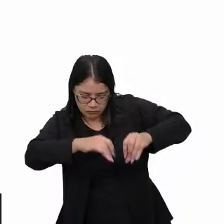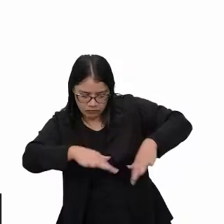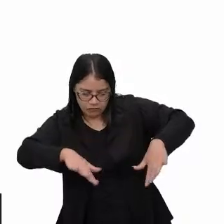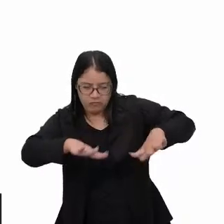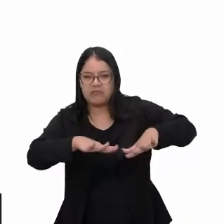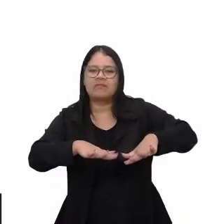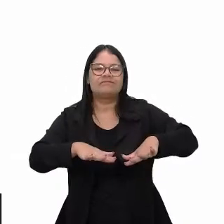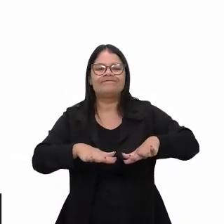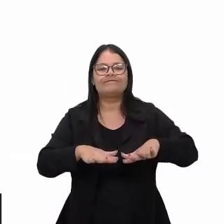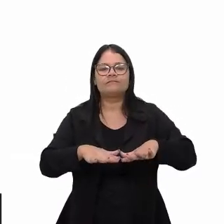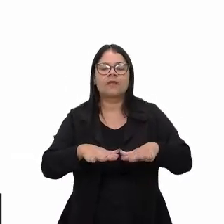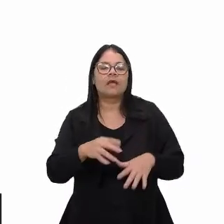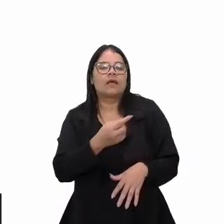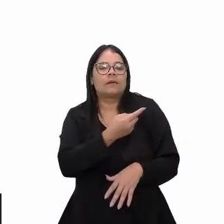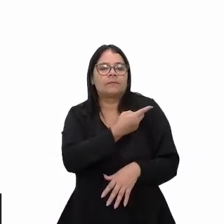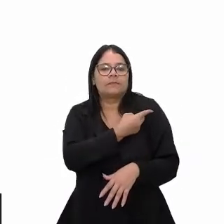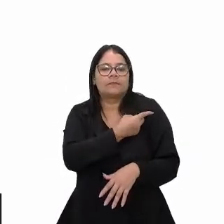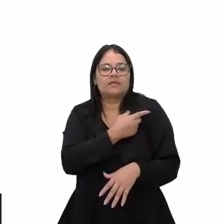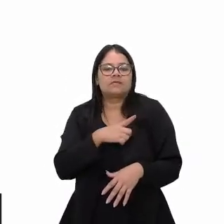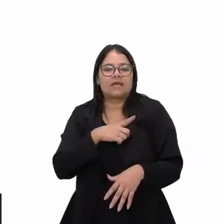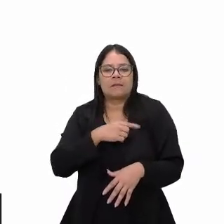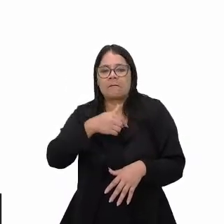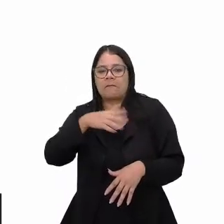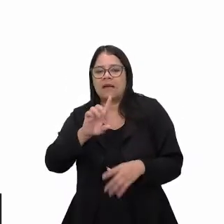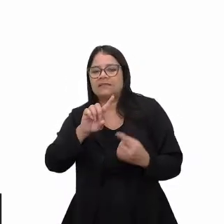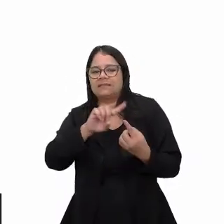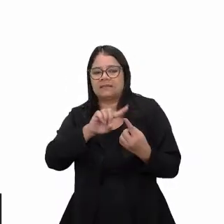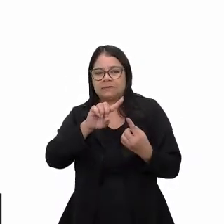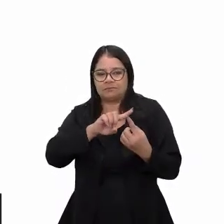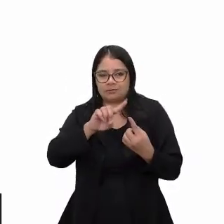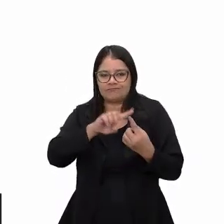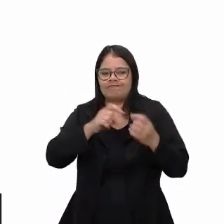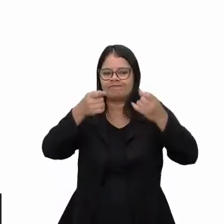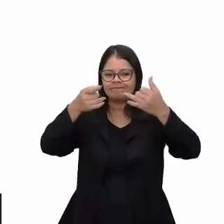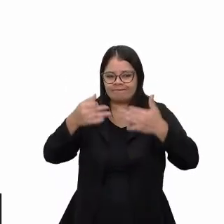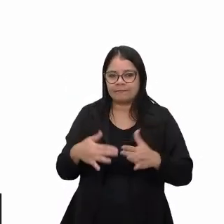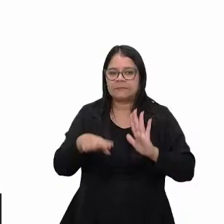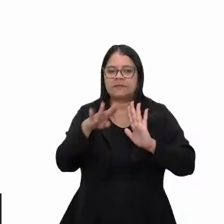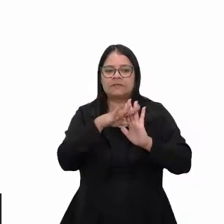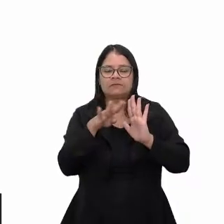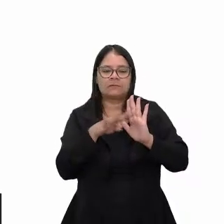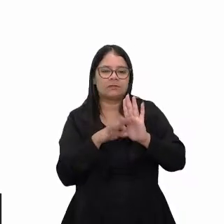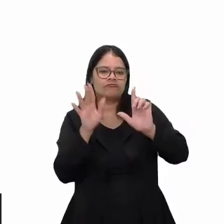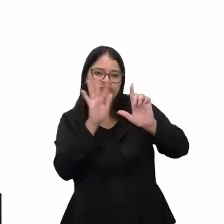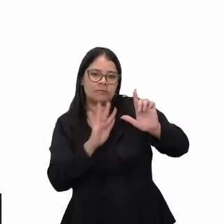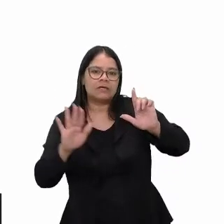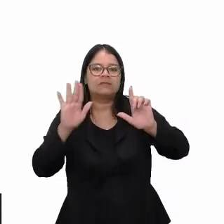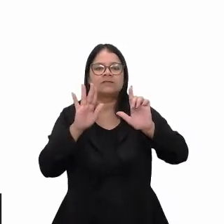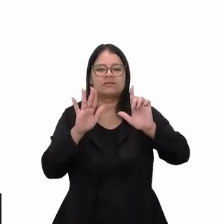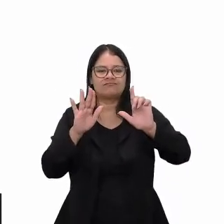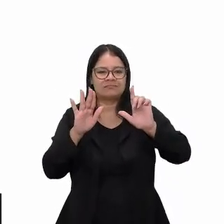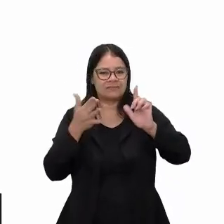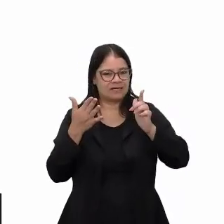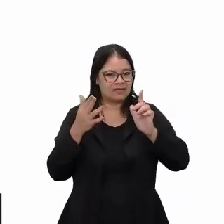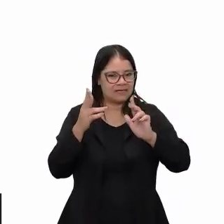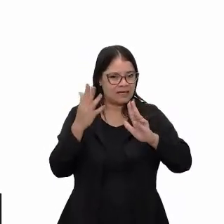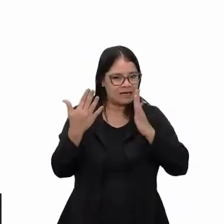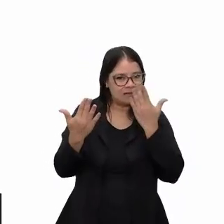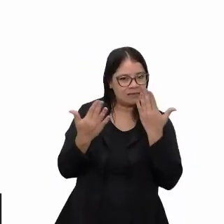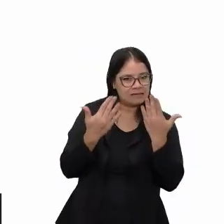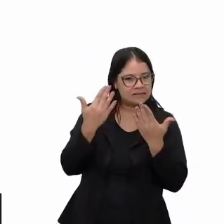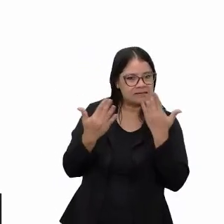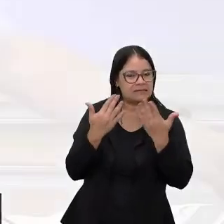primeira série, nós vamos ter mais tipos sendo abordados ali. Então, as imagens causam até uma certa